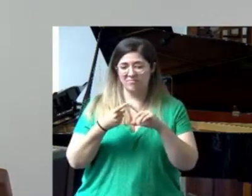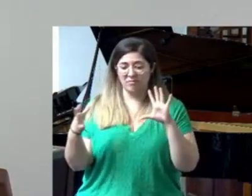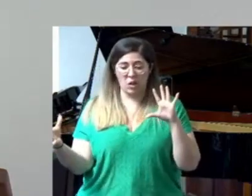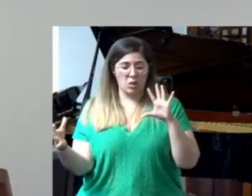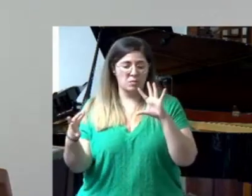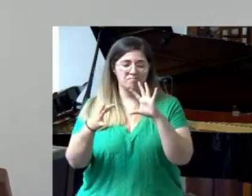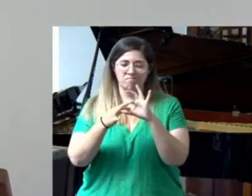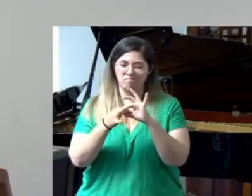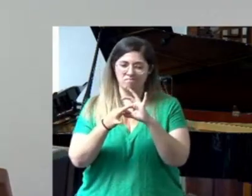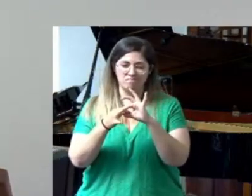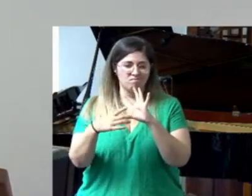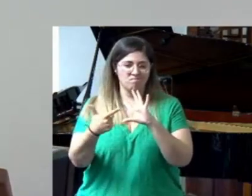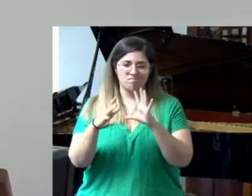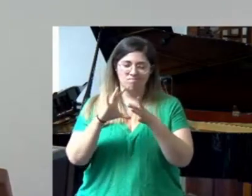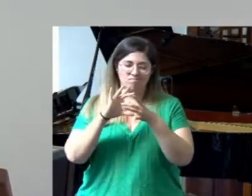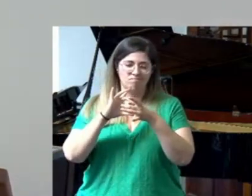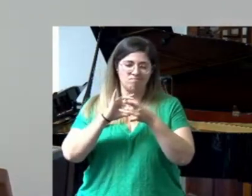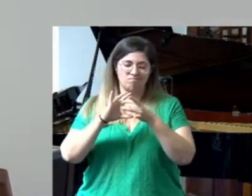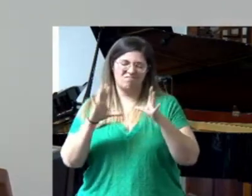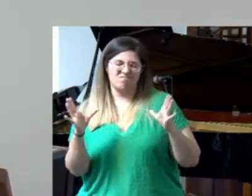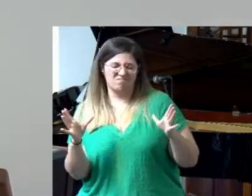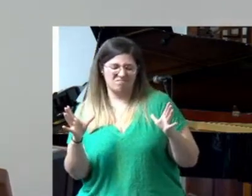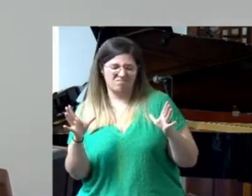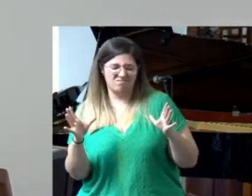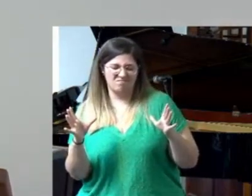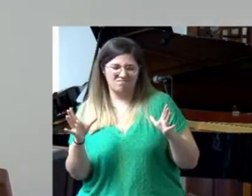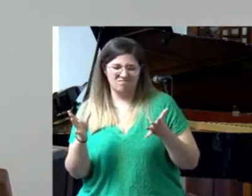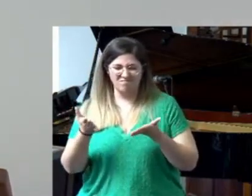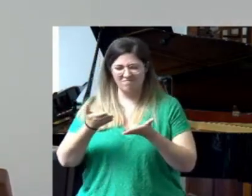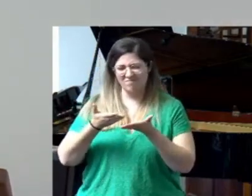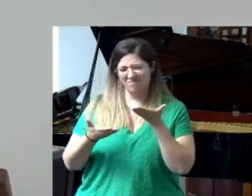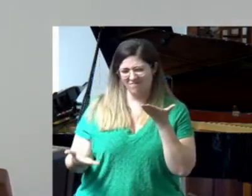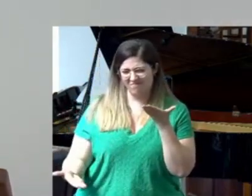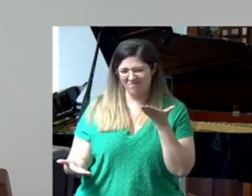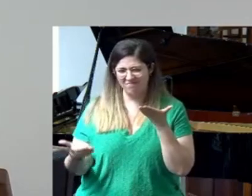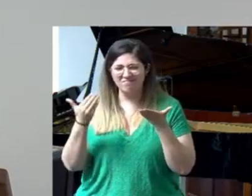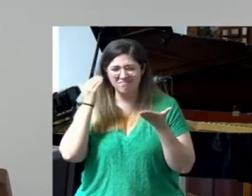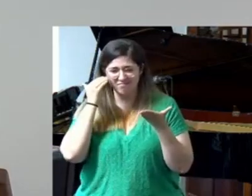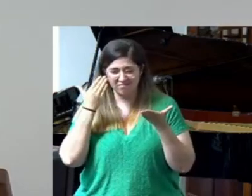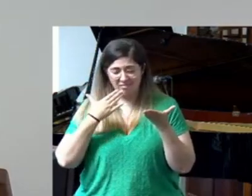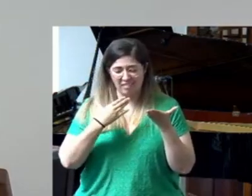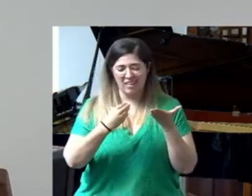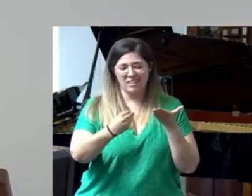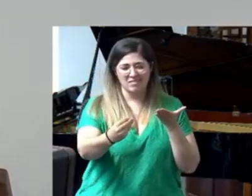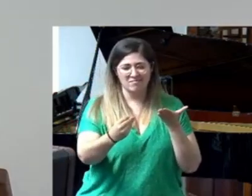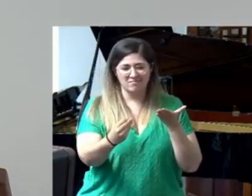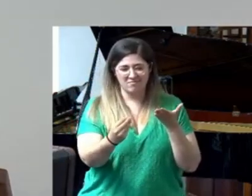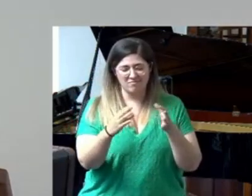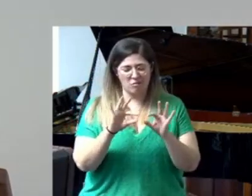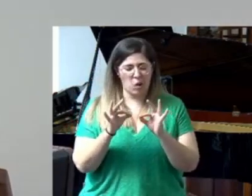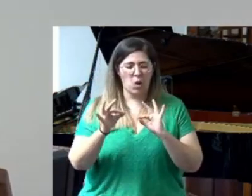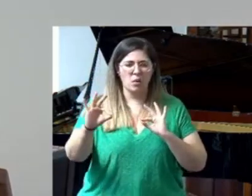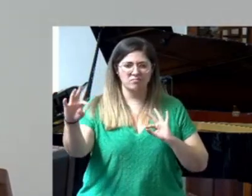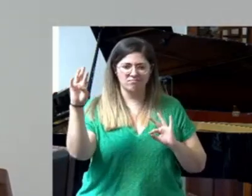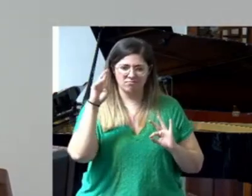dos seus pais e vão colher uma colheita terrível, provavelmente, porque são filhos da aliança que não vivem a aliança.